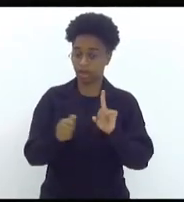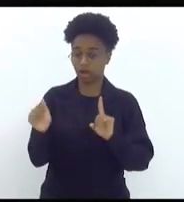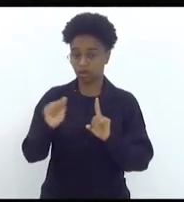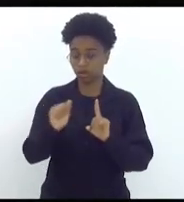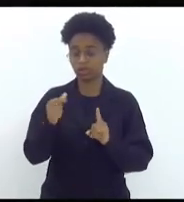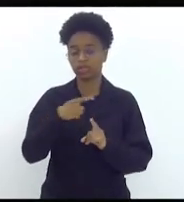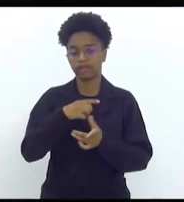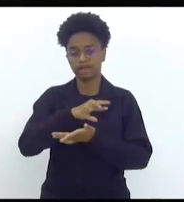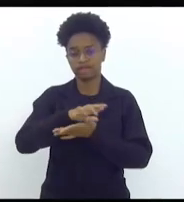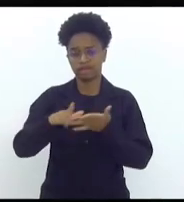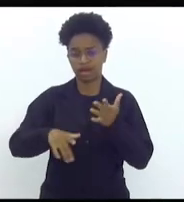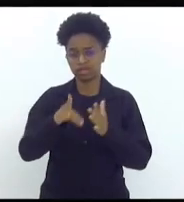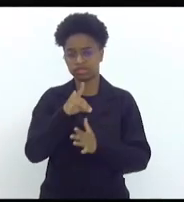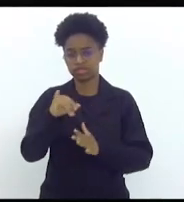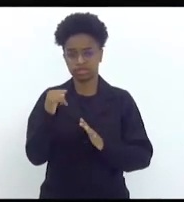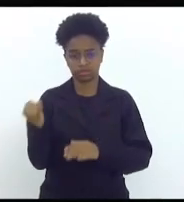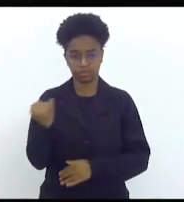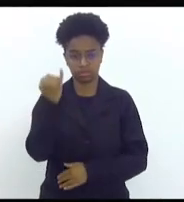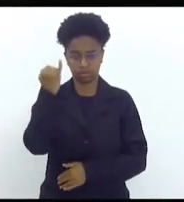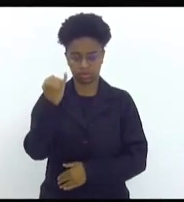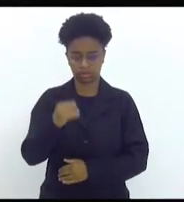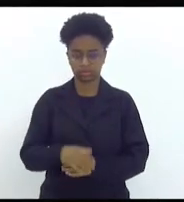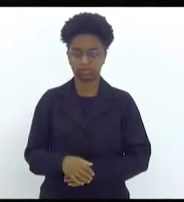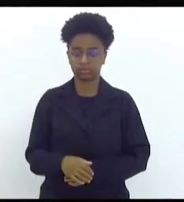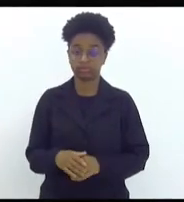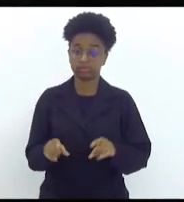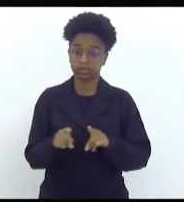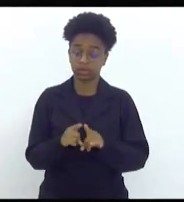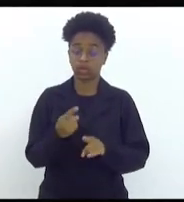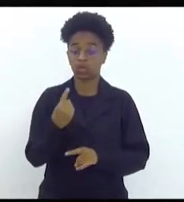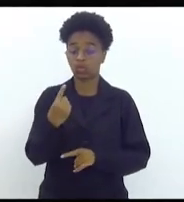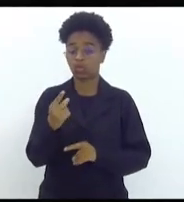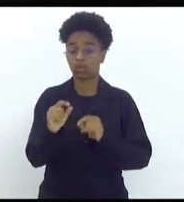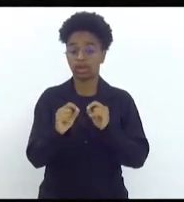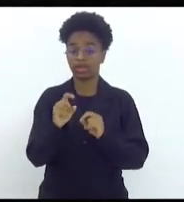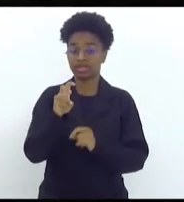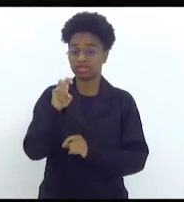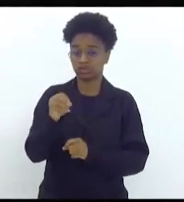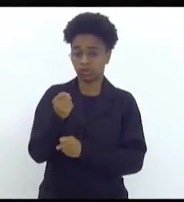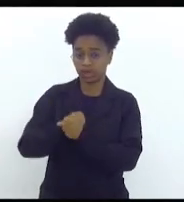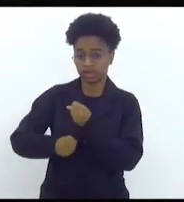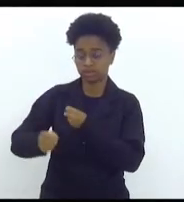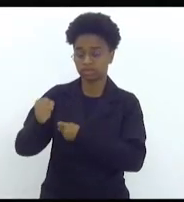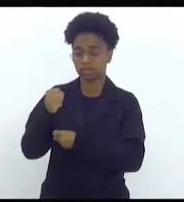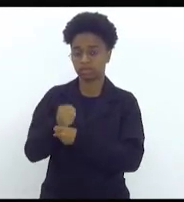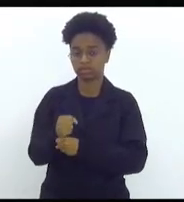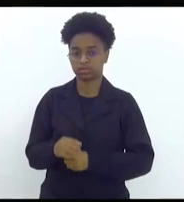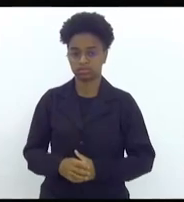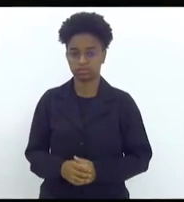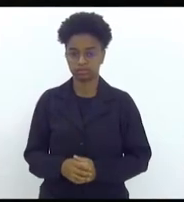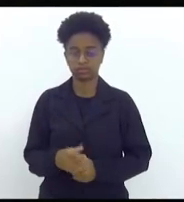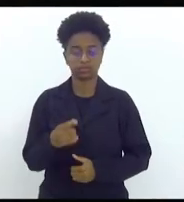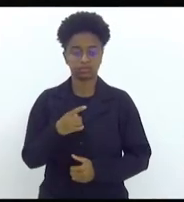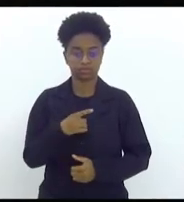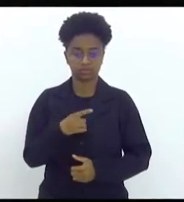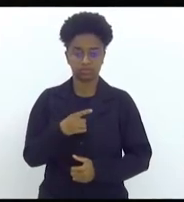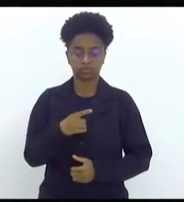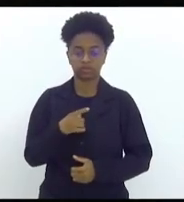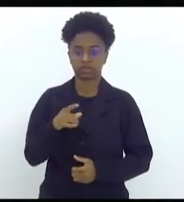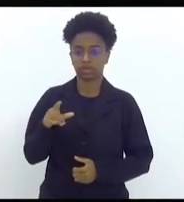muitas datas simbólicas e uma delas é que a 50 anos atrás Um irmão